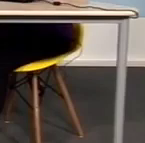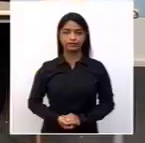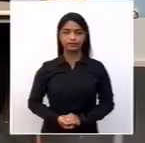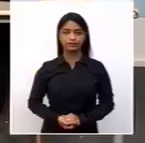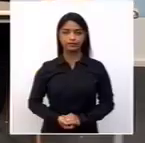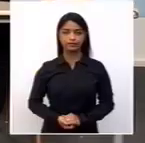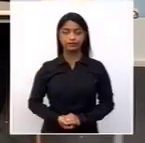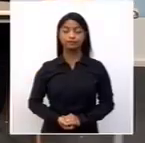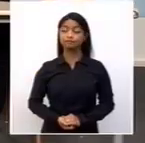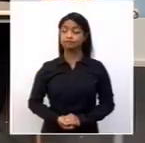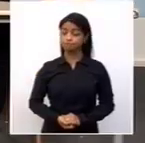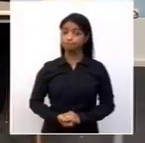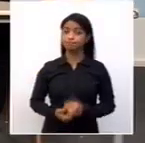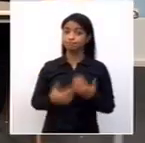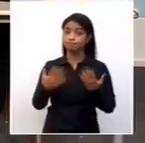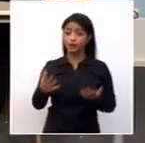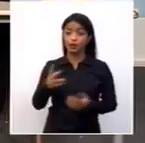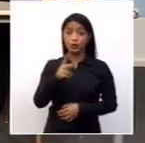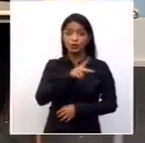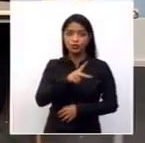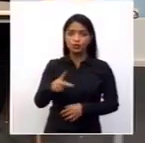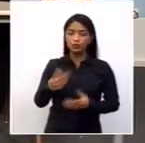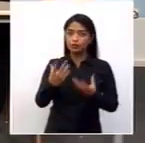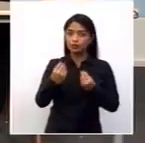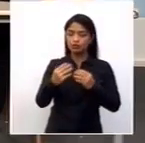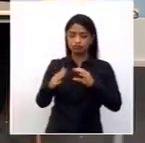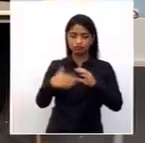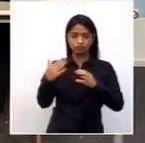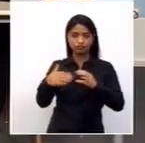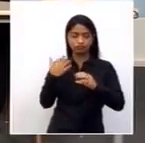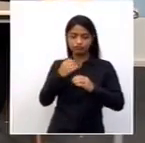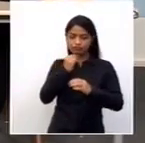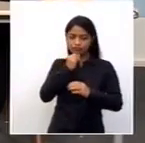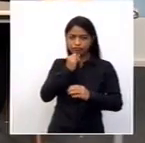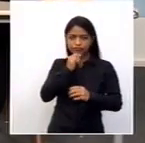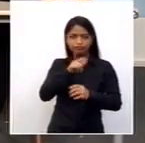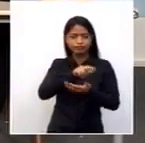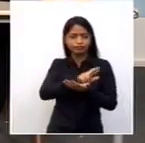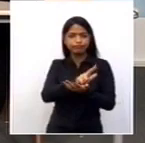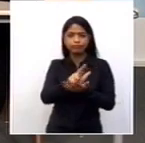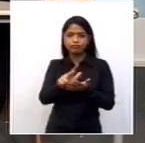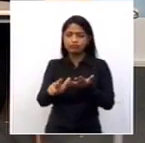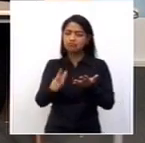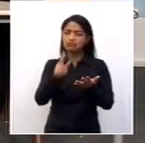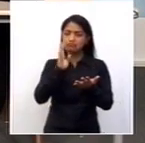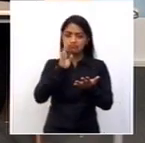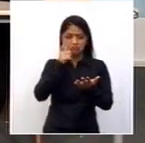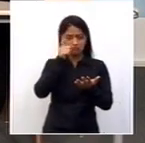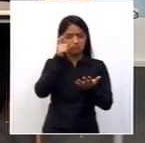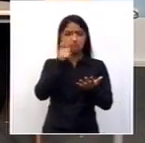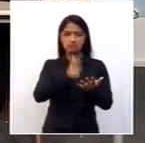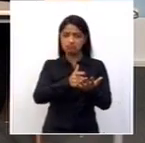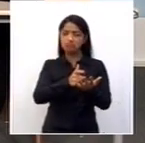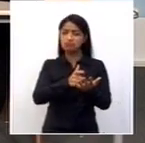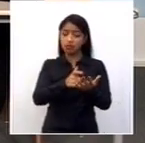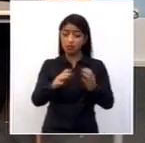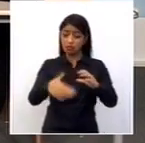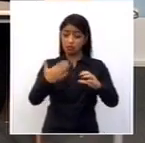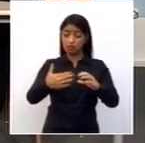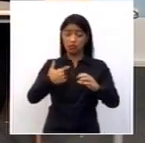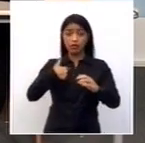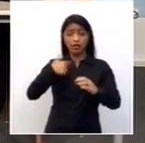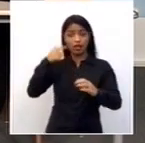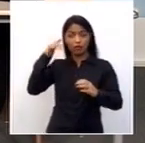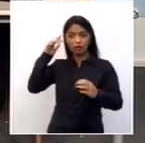Olha, Letícia, os professores trouxeram muitos exemplos muito interessantes, coisas que nem eu conseguiria